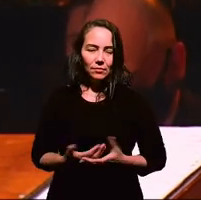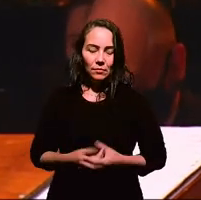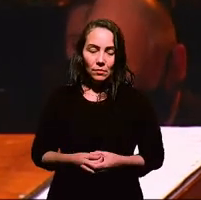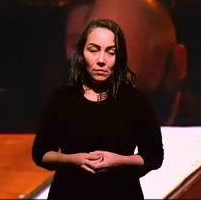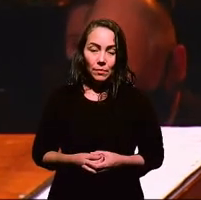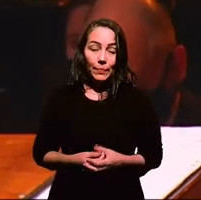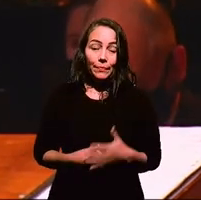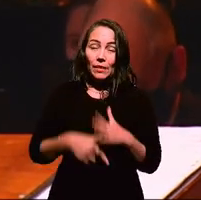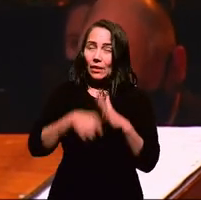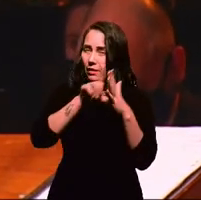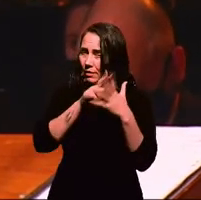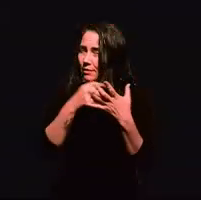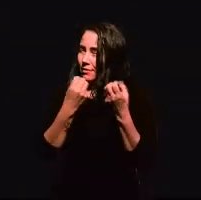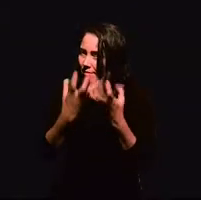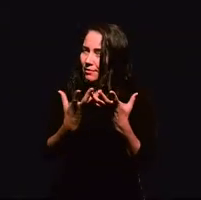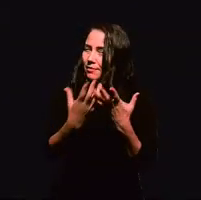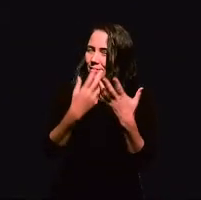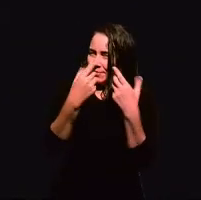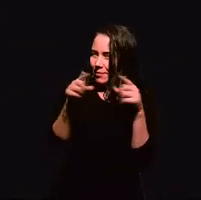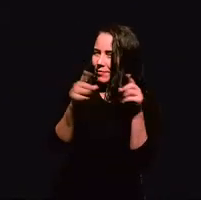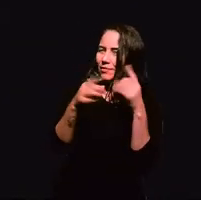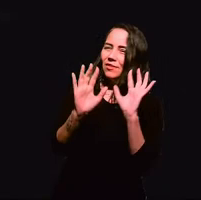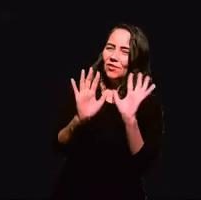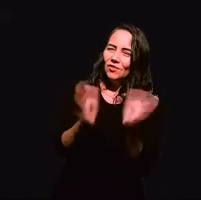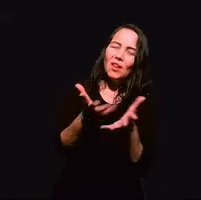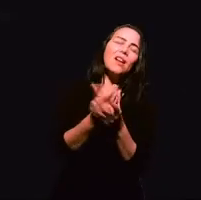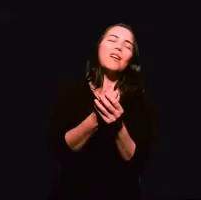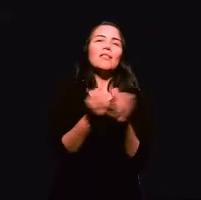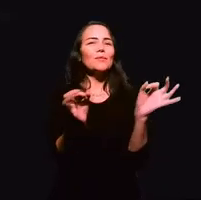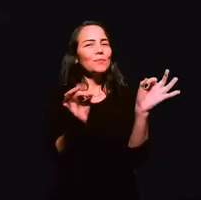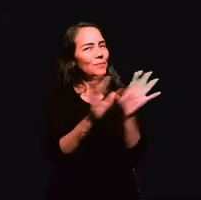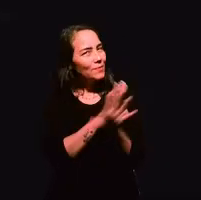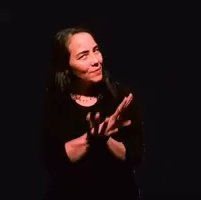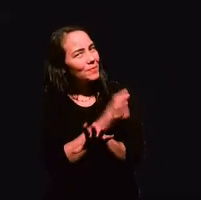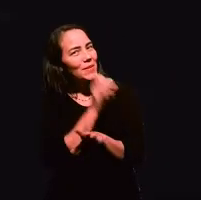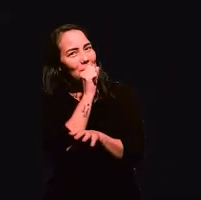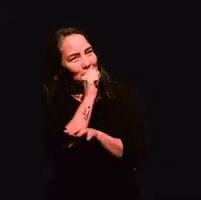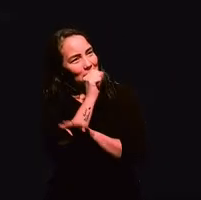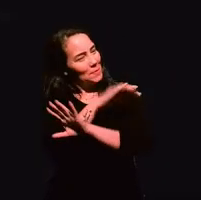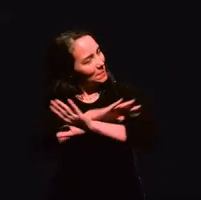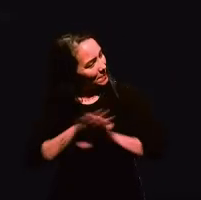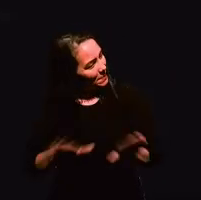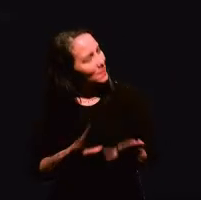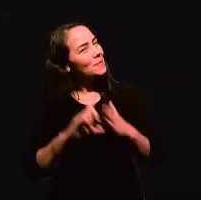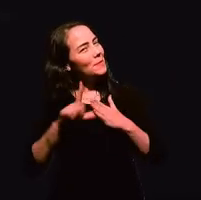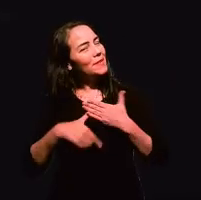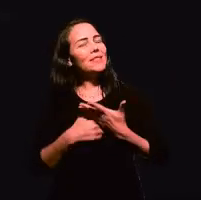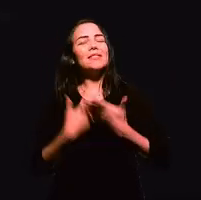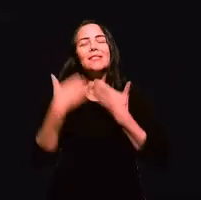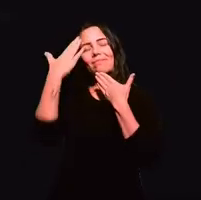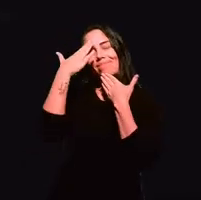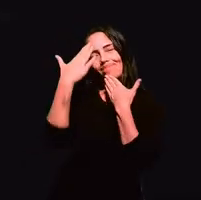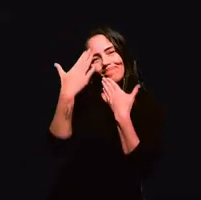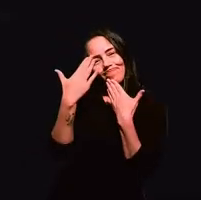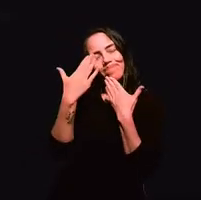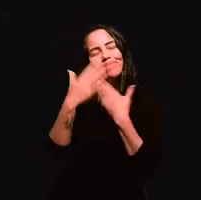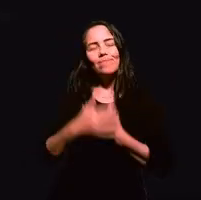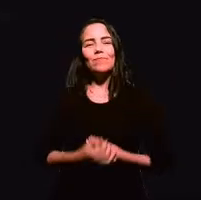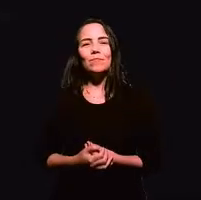antes de falar das músicas, eu já estou aqui me despedindo do microfone também e